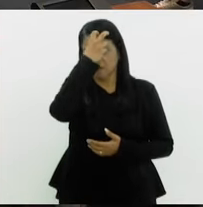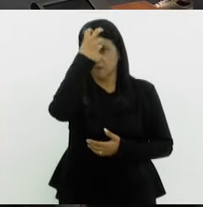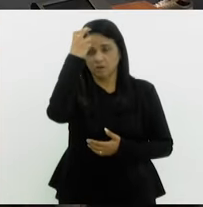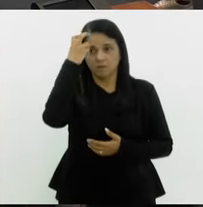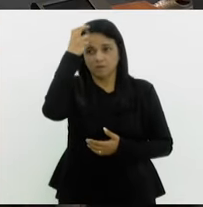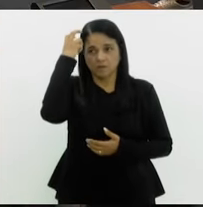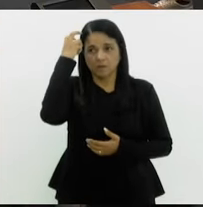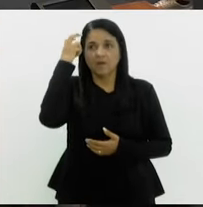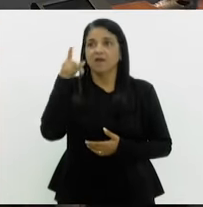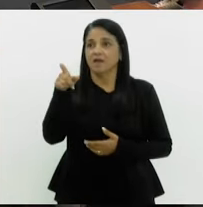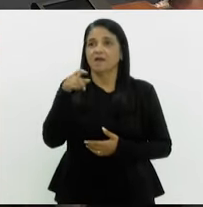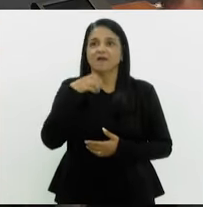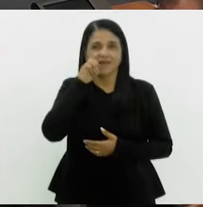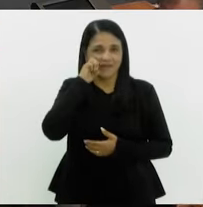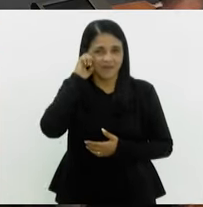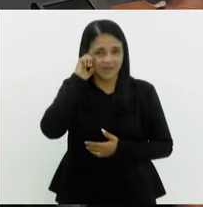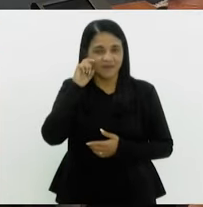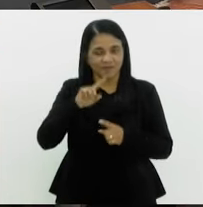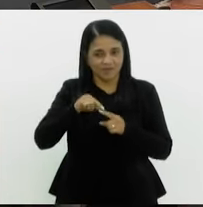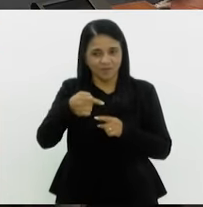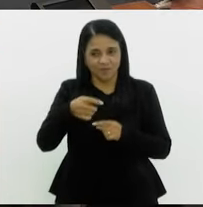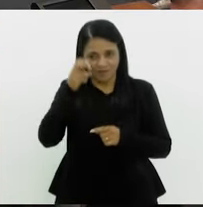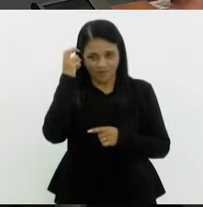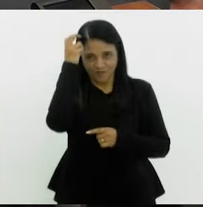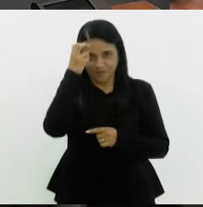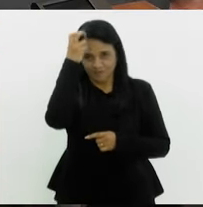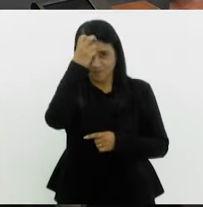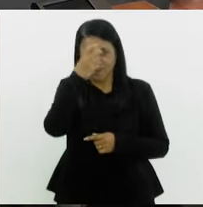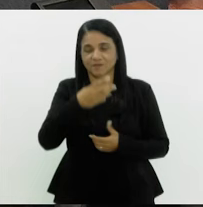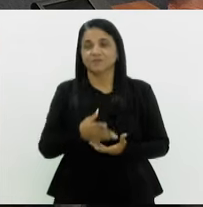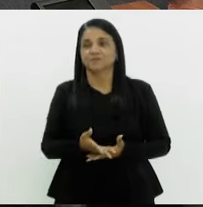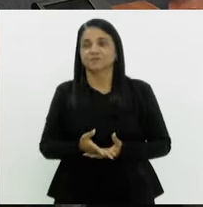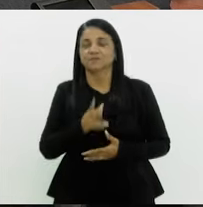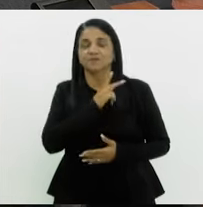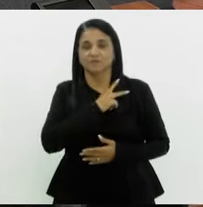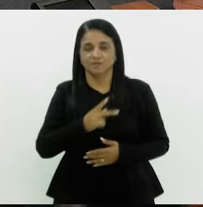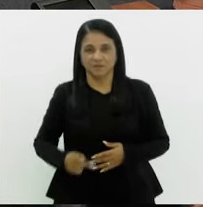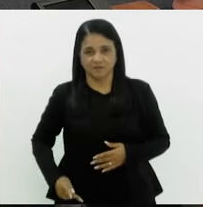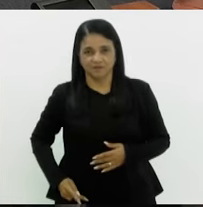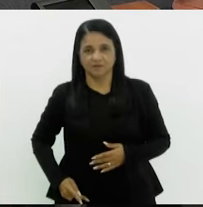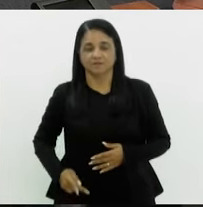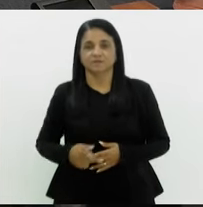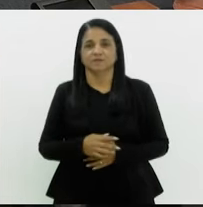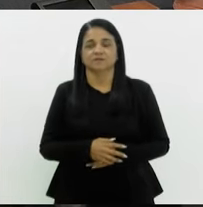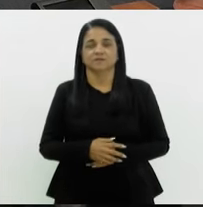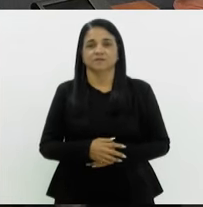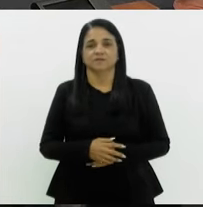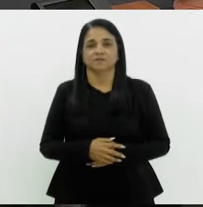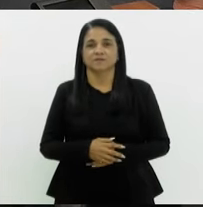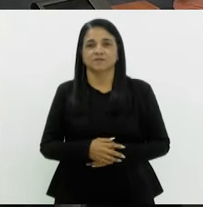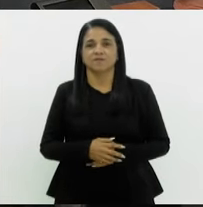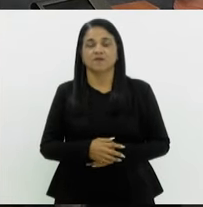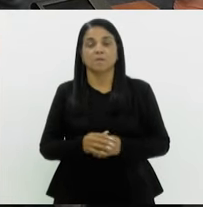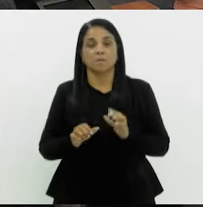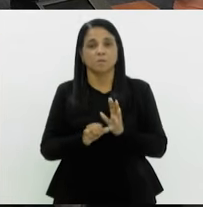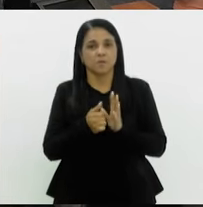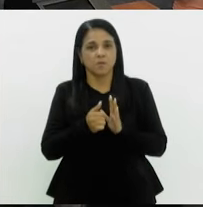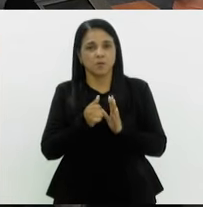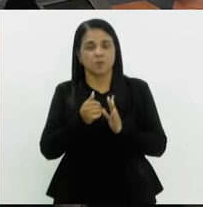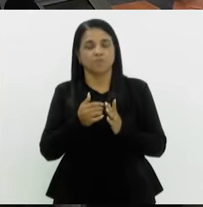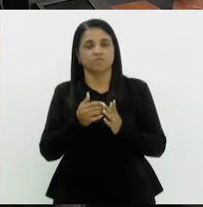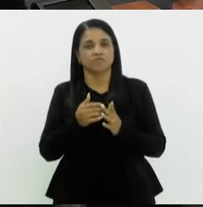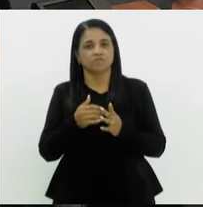A Élica está ali. Próxima é Verônica. Presidenta, queria primeiro começar